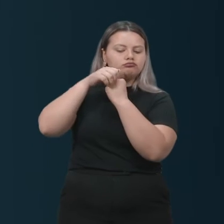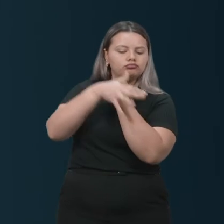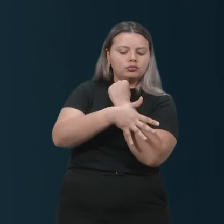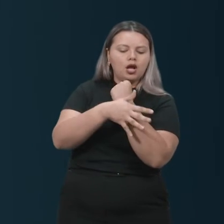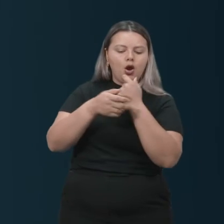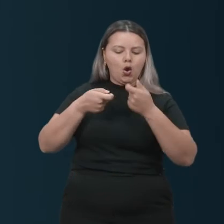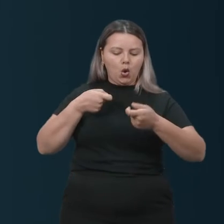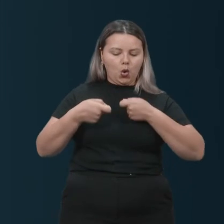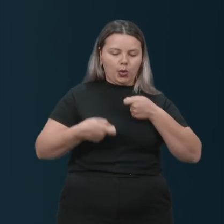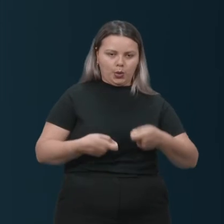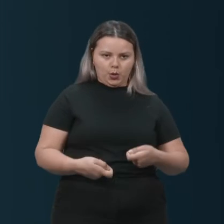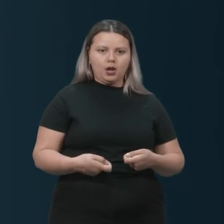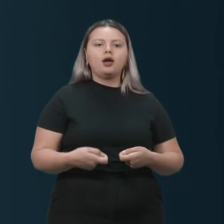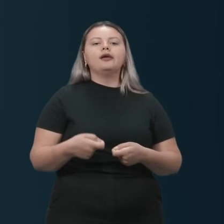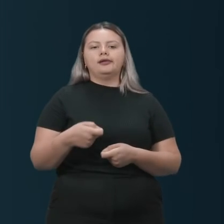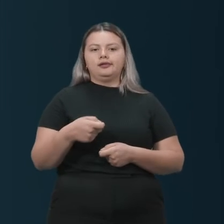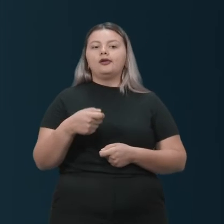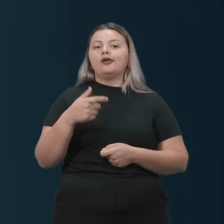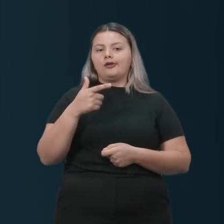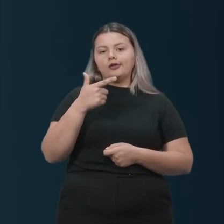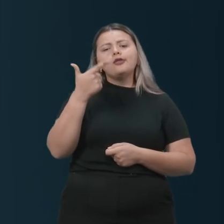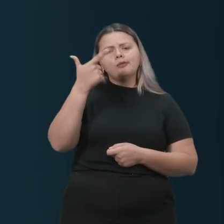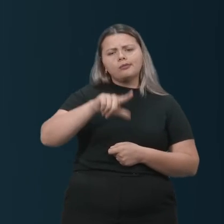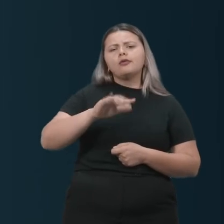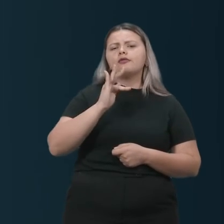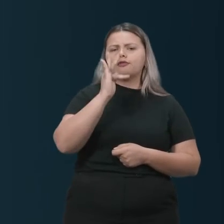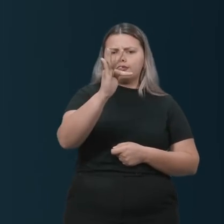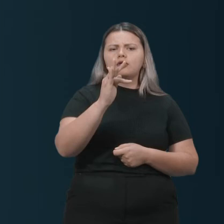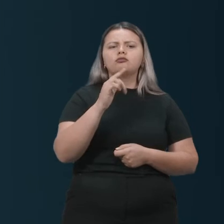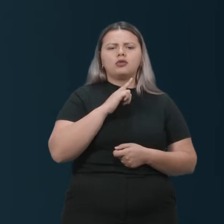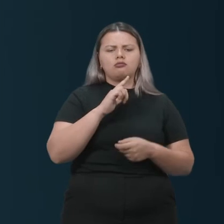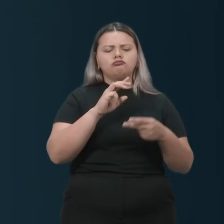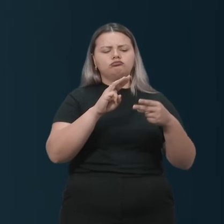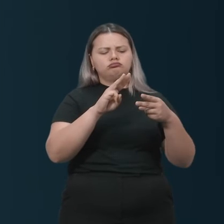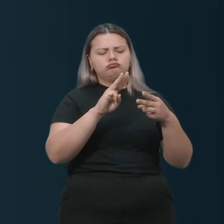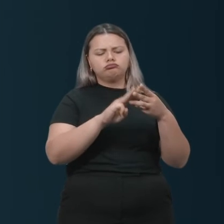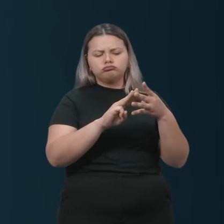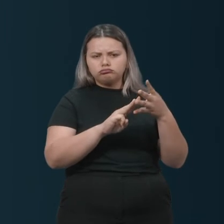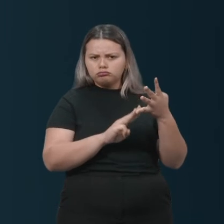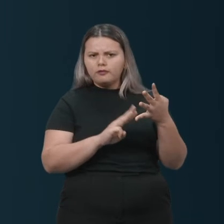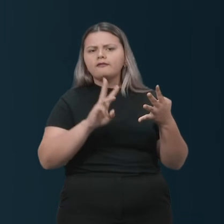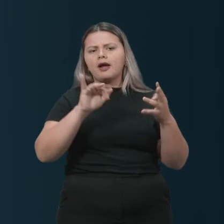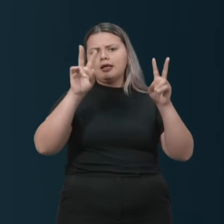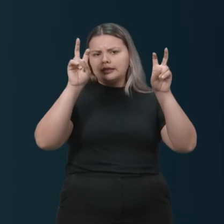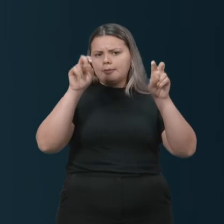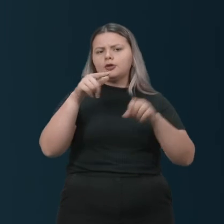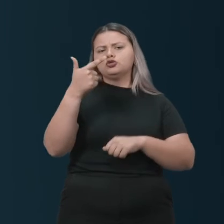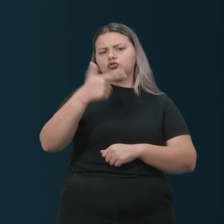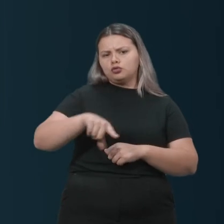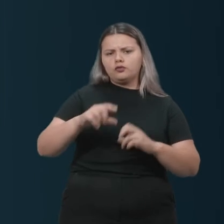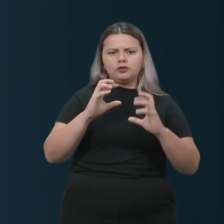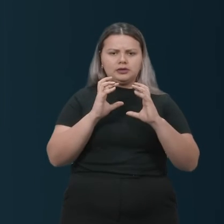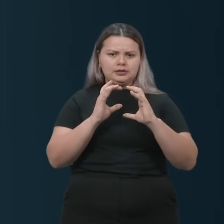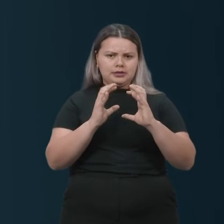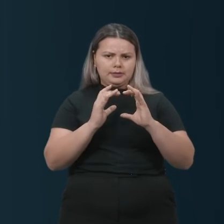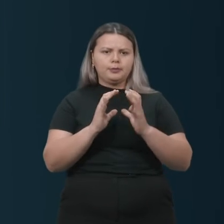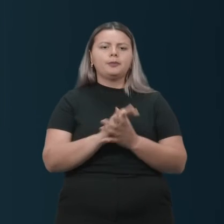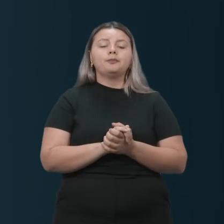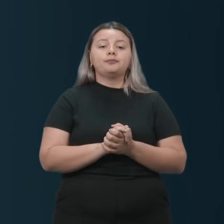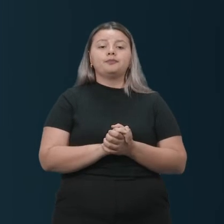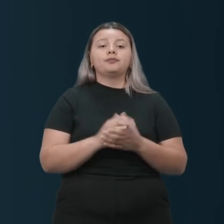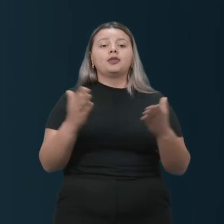imaginar, a gente vai voltar a falar bastante sobre o cérebro nos módulos seguintes. Ainda pensando